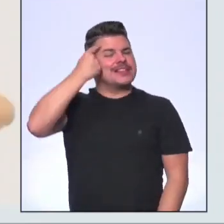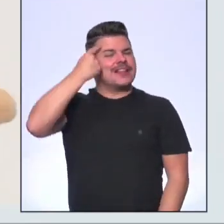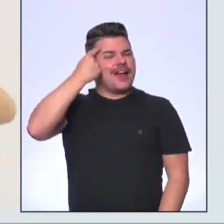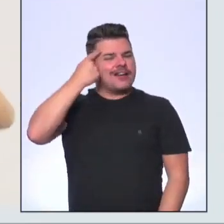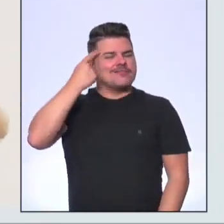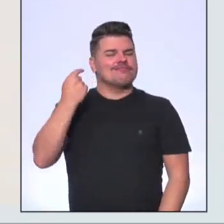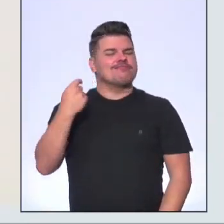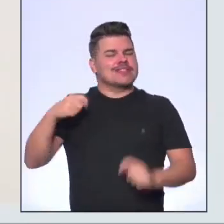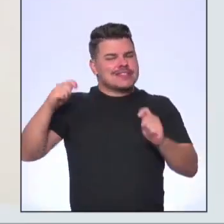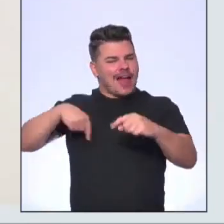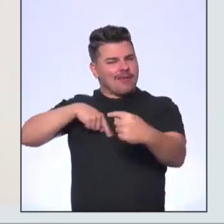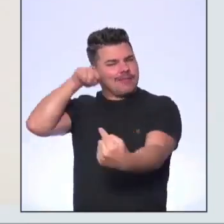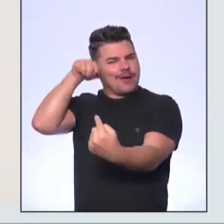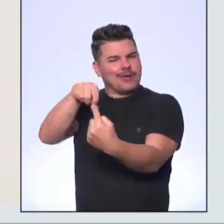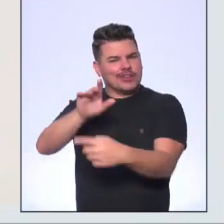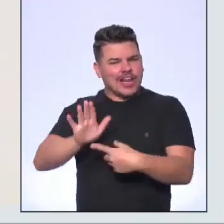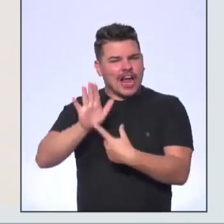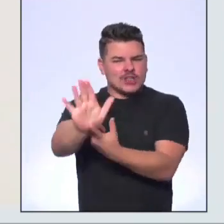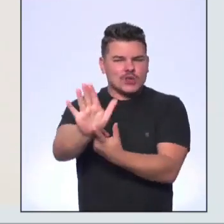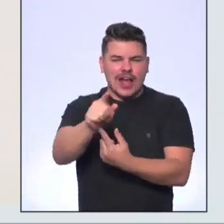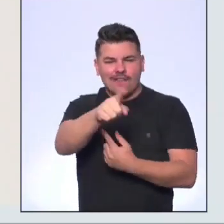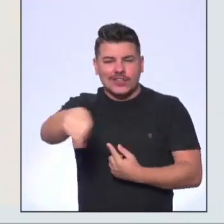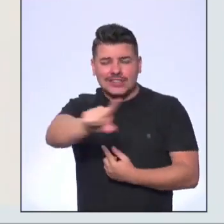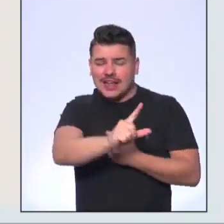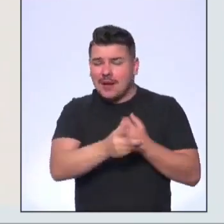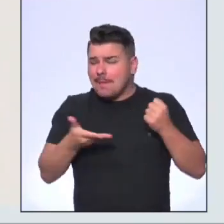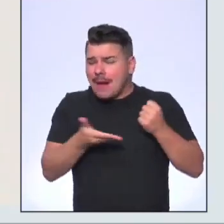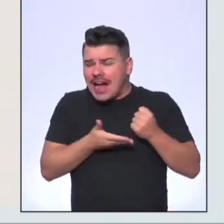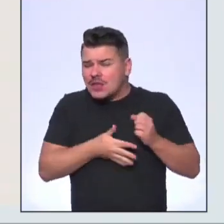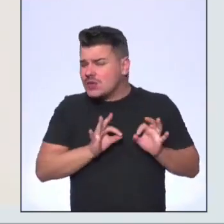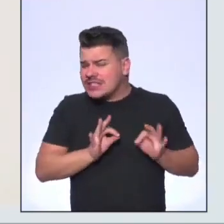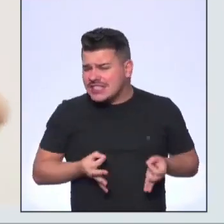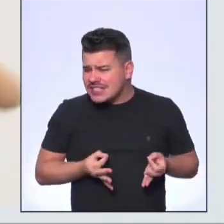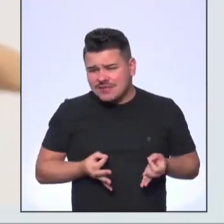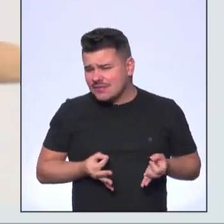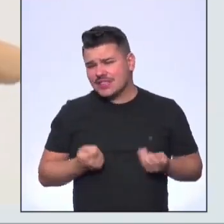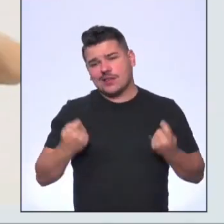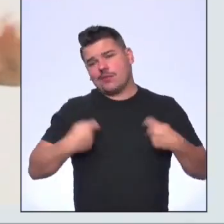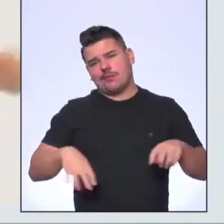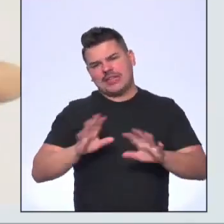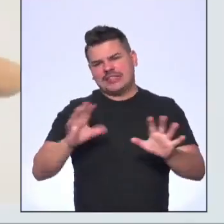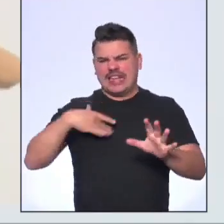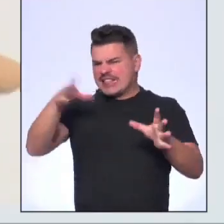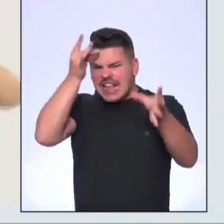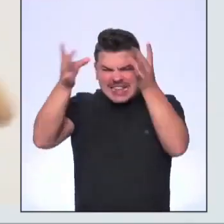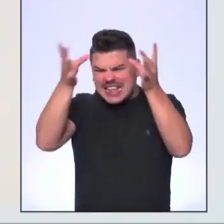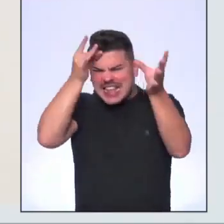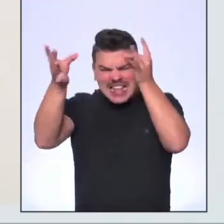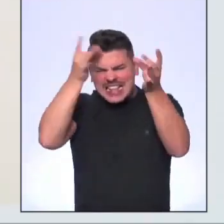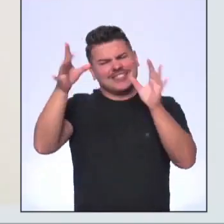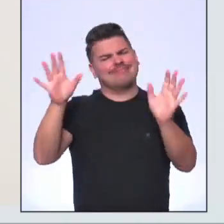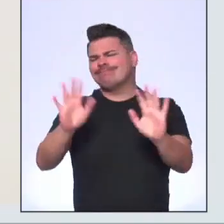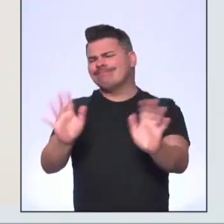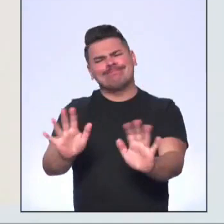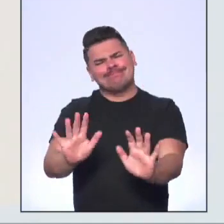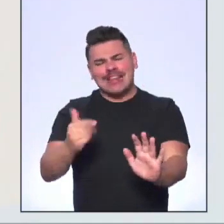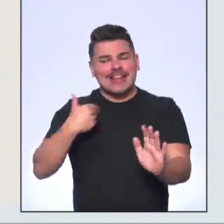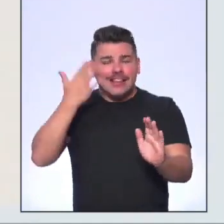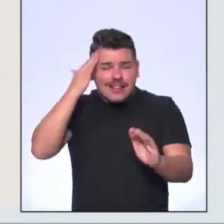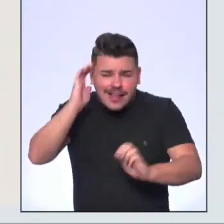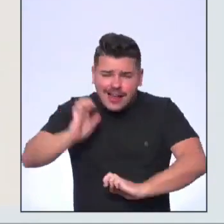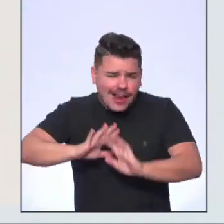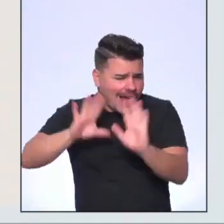exatamente isso. Aquilo que é básico, aquilo que você precisa, sem decorar, sem nada, aquilo que você precisa